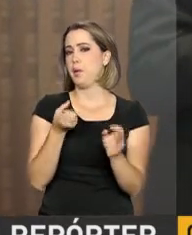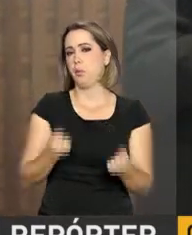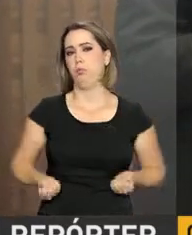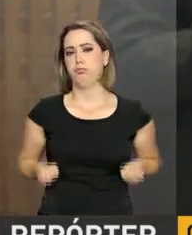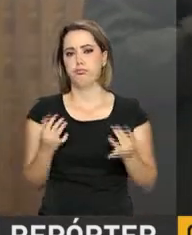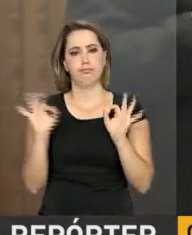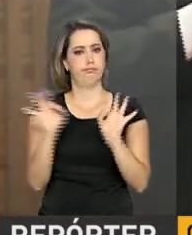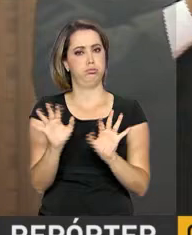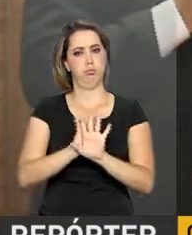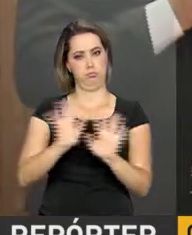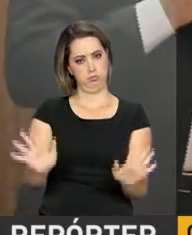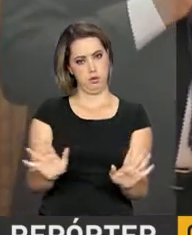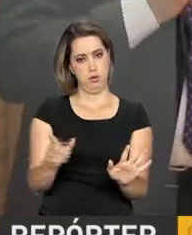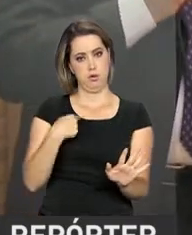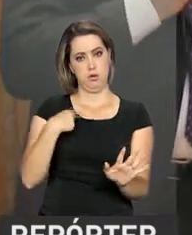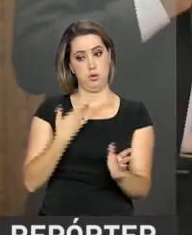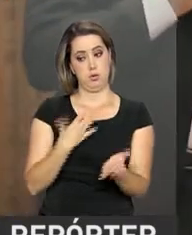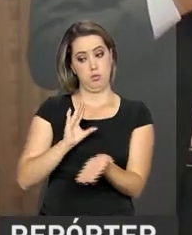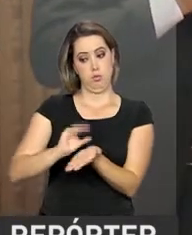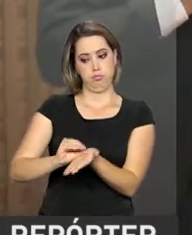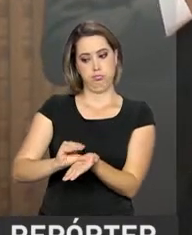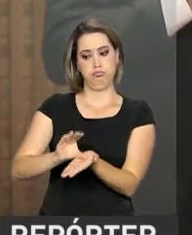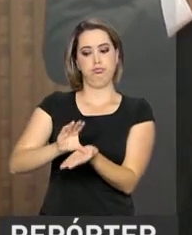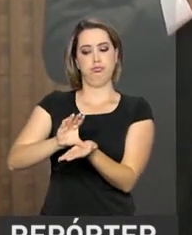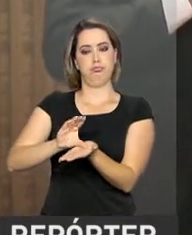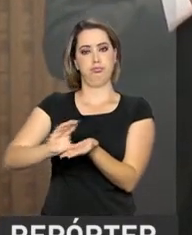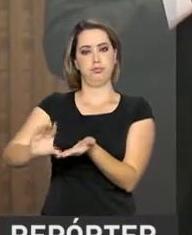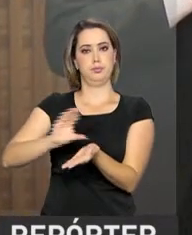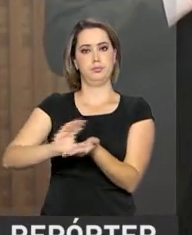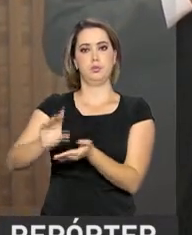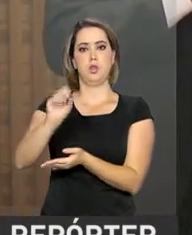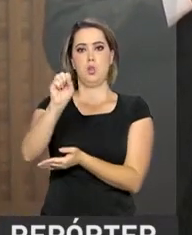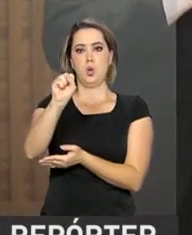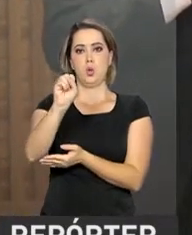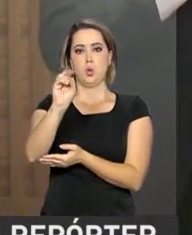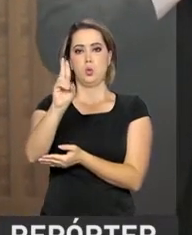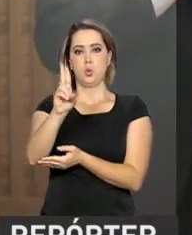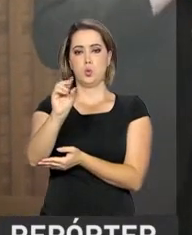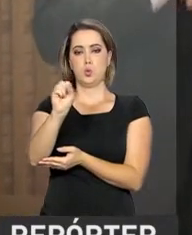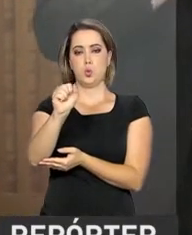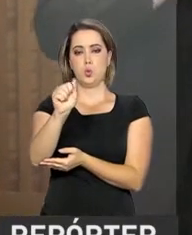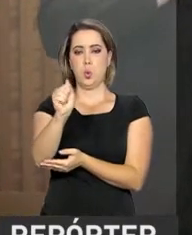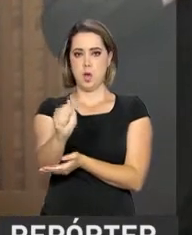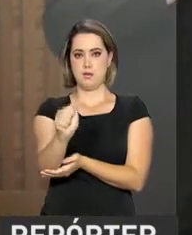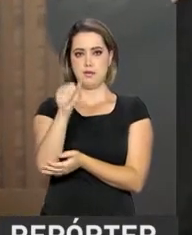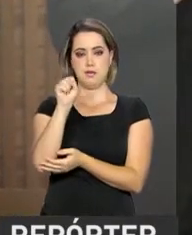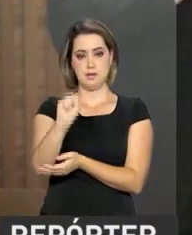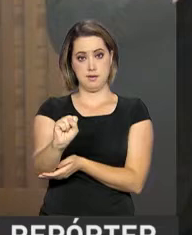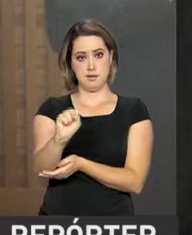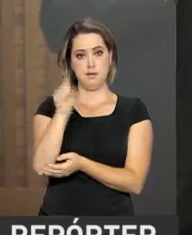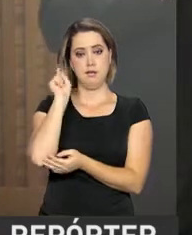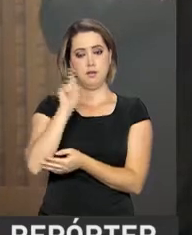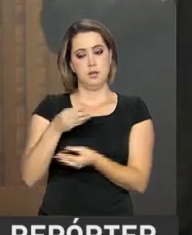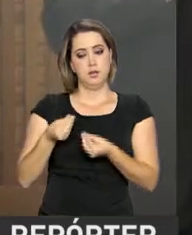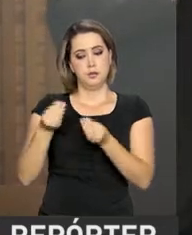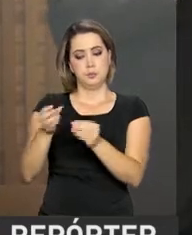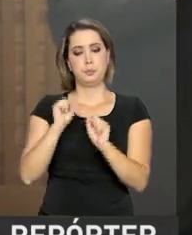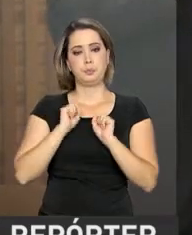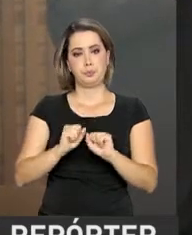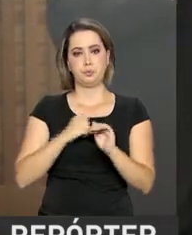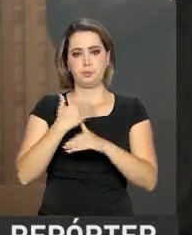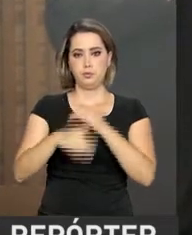repasse das tensões sociais do surdo fundo a fundo para facilitar com que o município tenha possibilidade de se